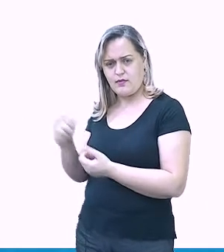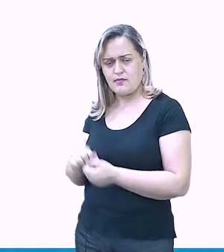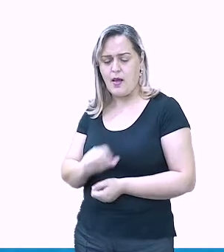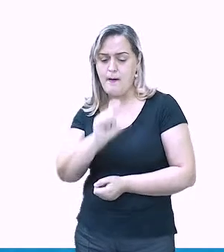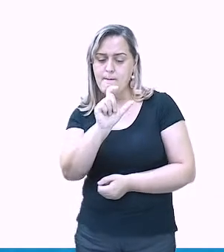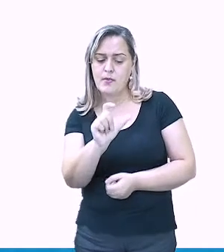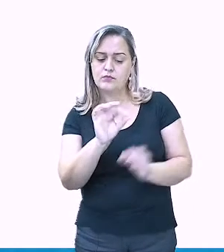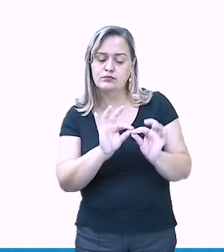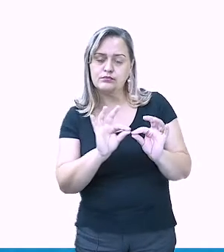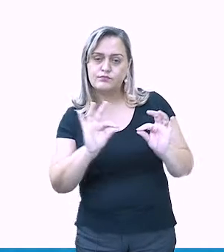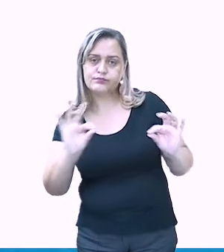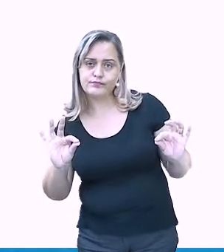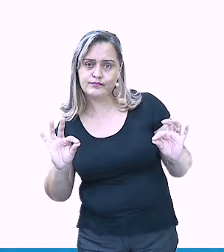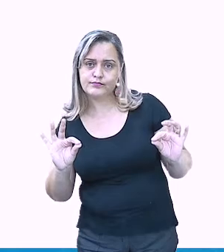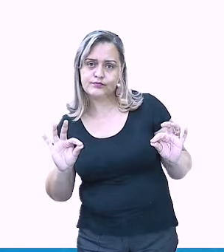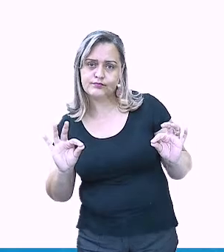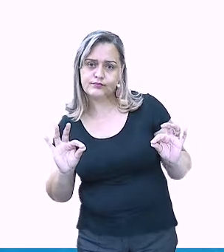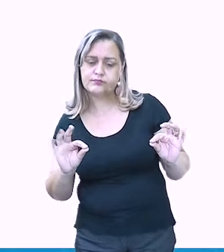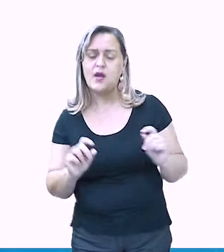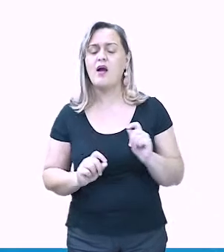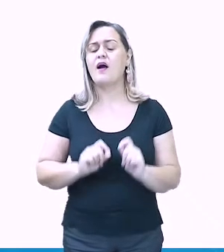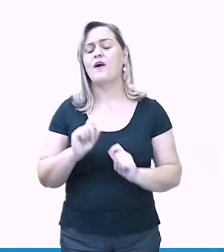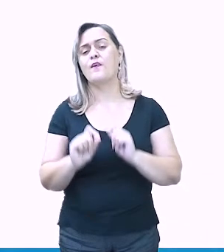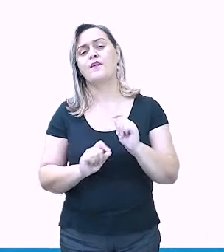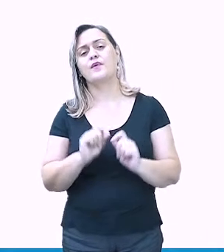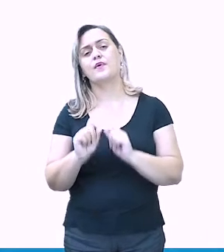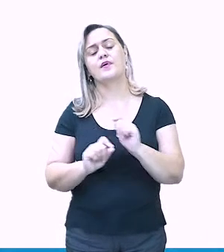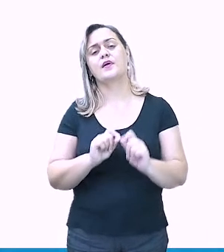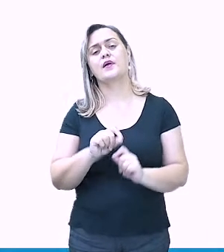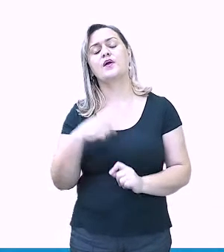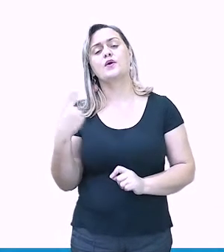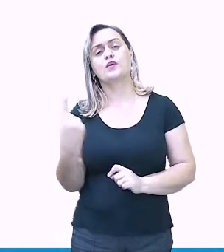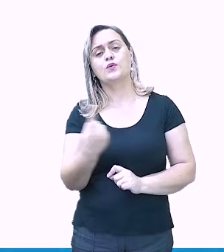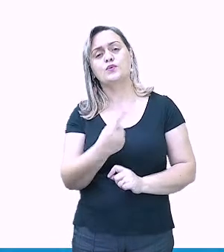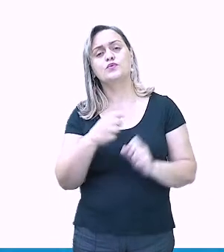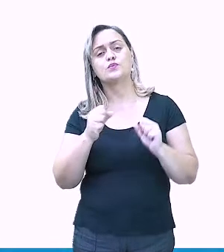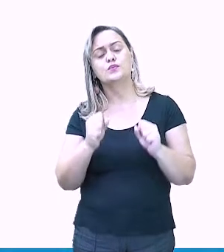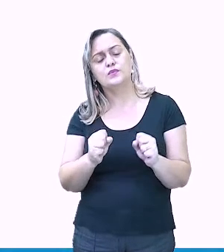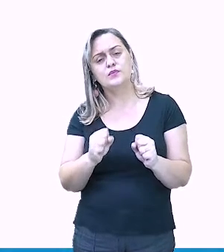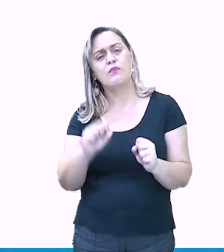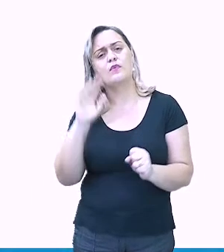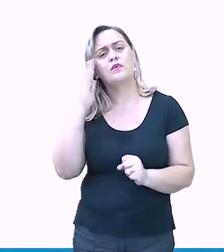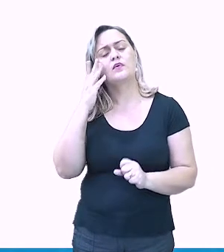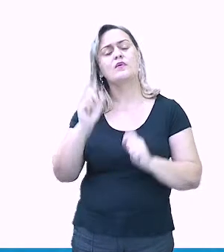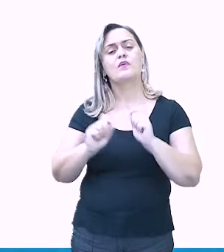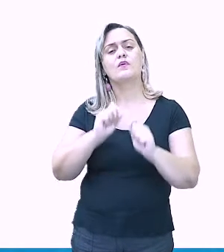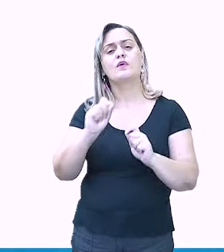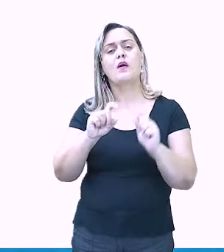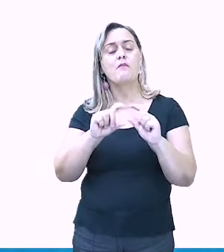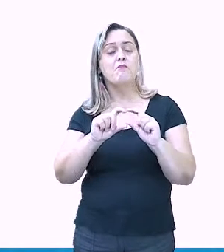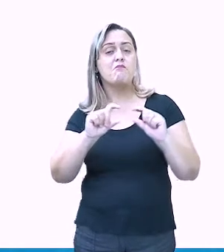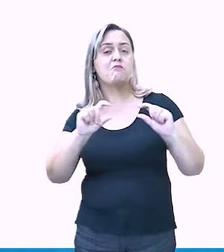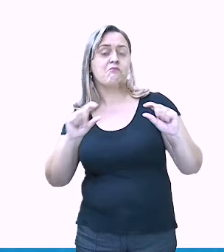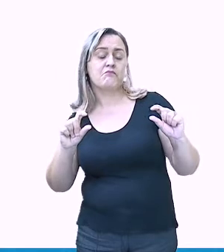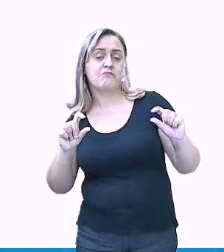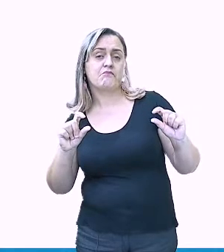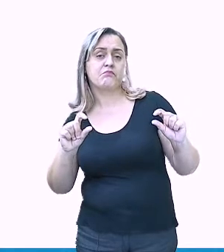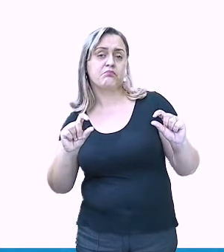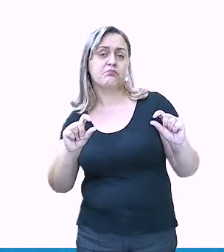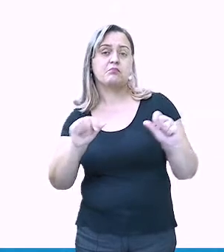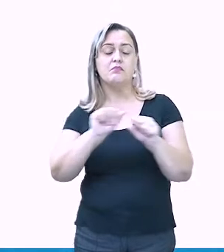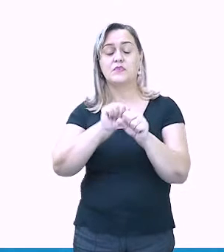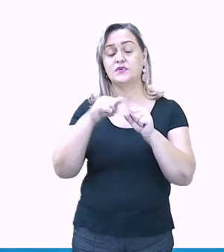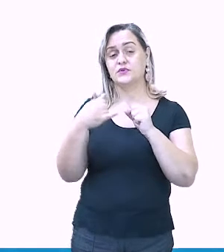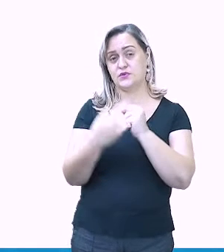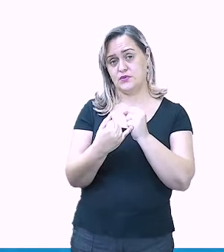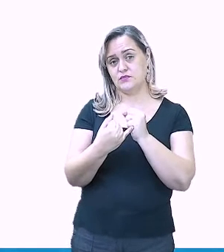podemos constatar que eles representam algumas locuções adjetivas. Sim,